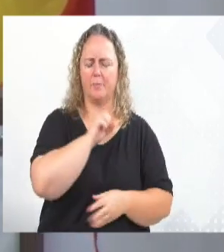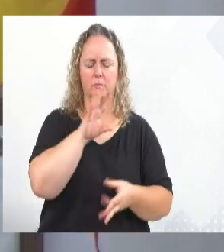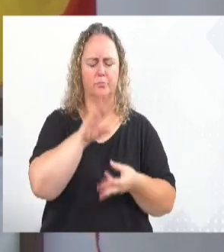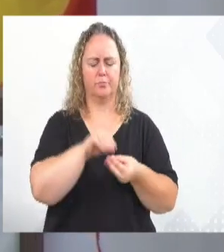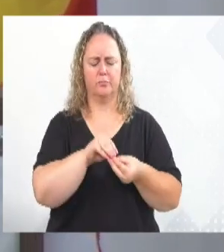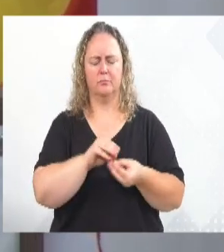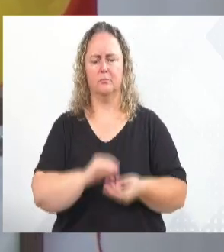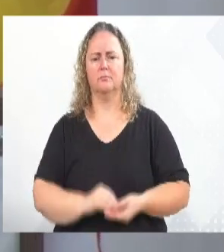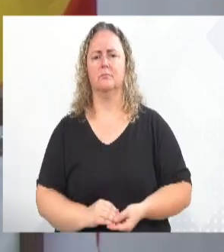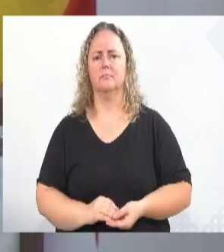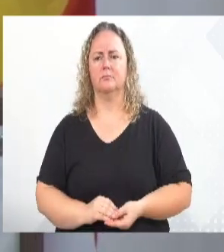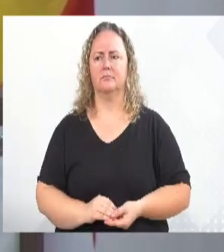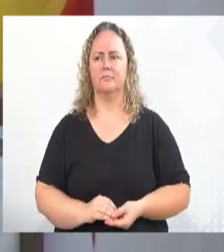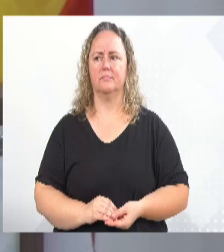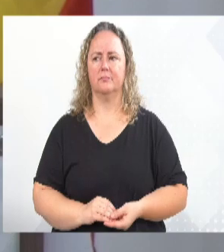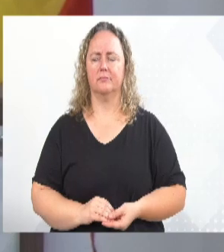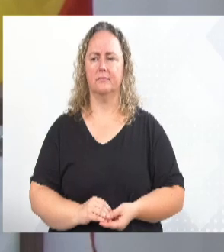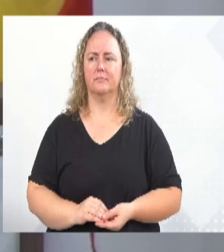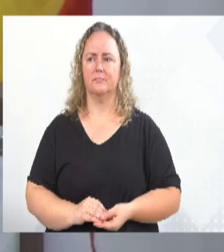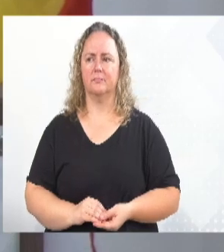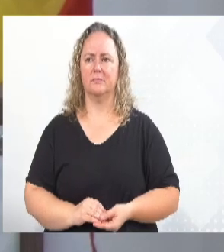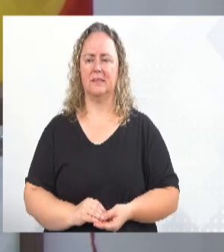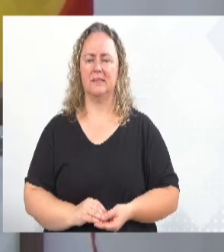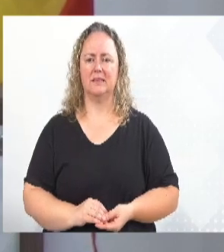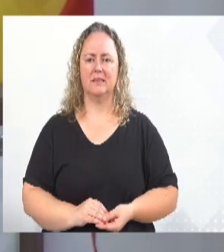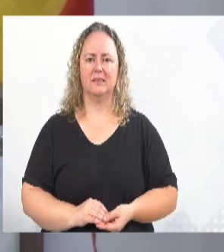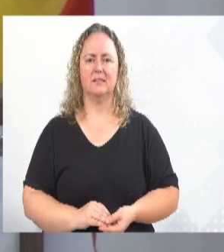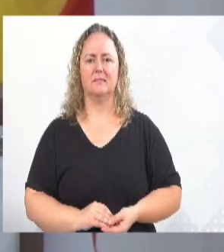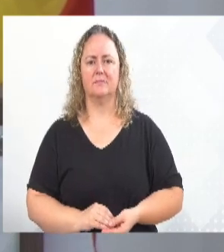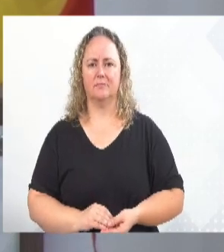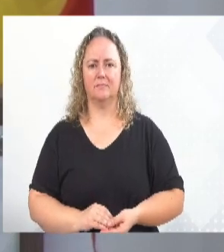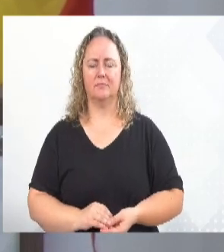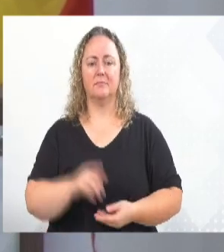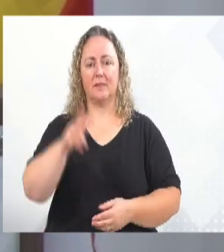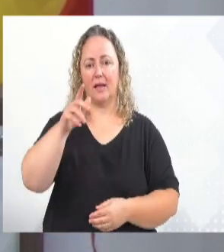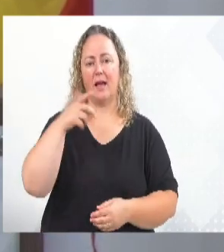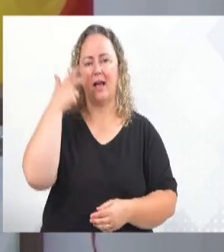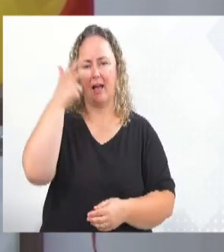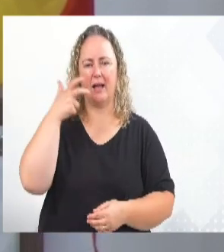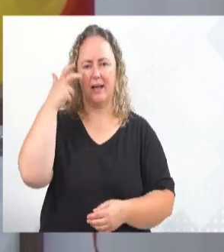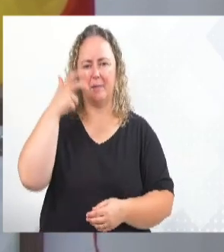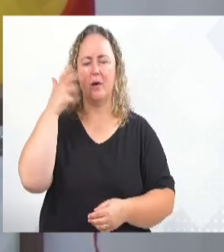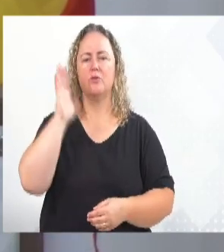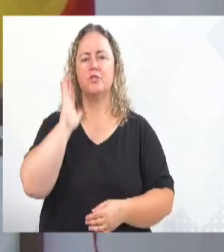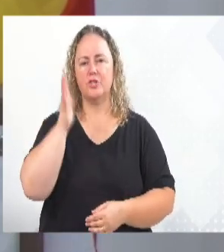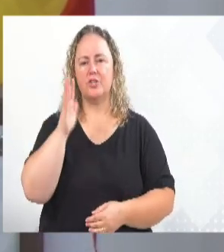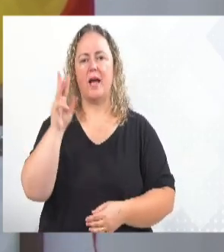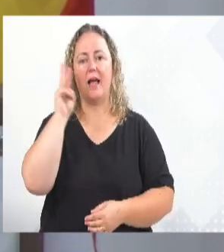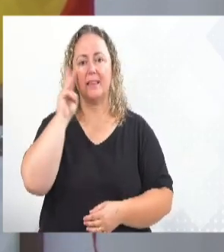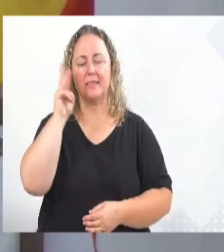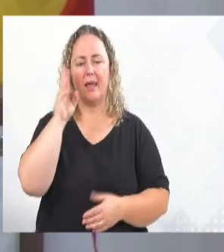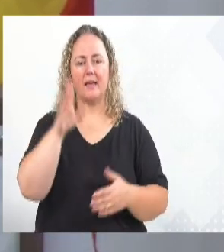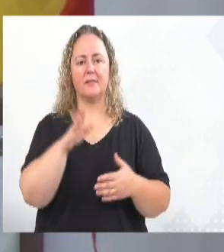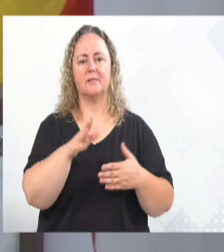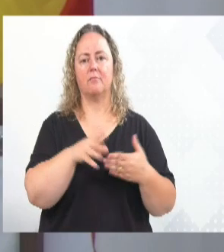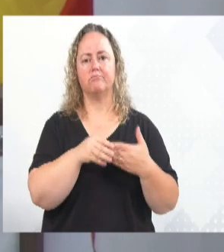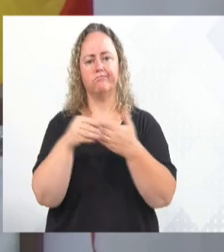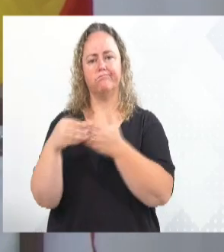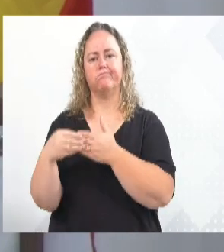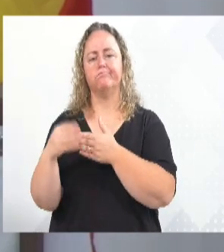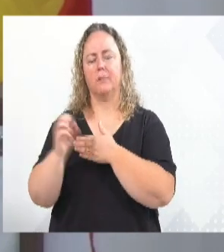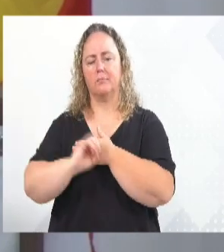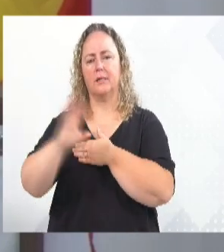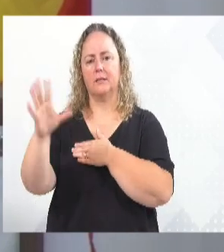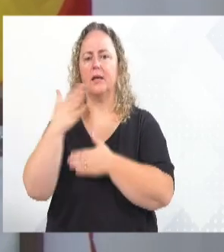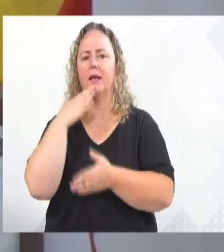sucinto. Conforme o alemão falou aqui na terça-feira, eu já tinha caminhado um requerimento em função